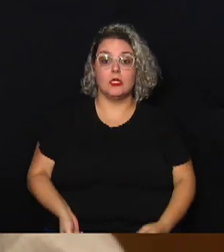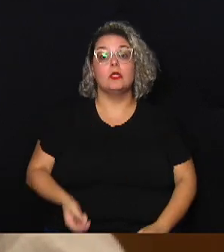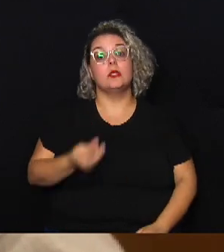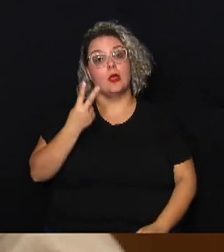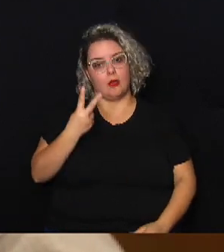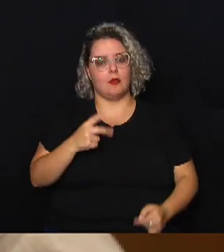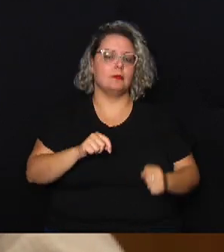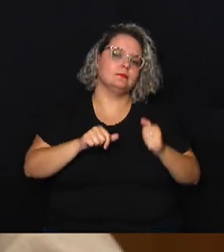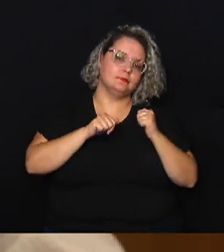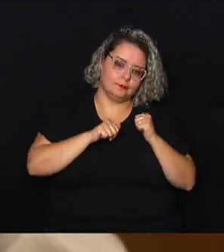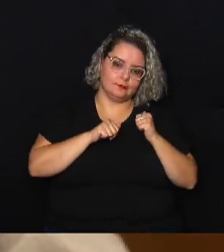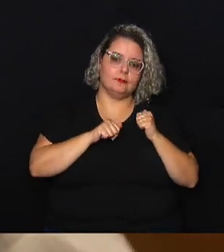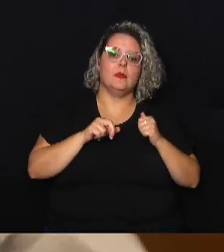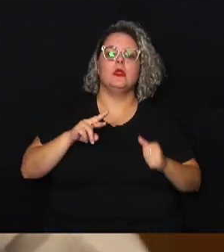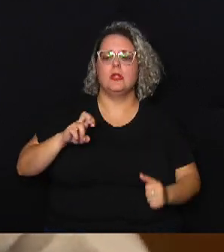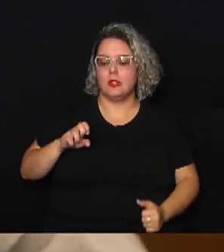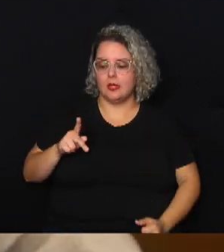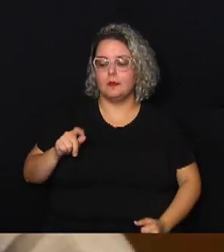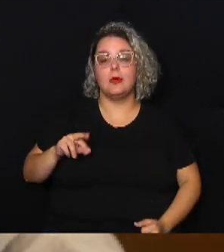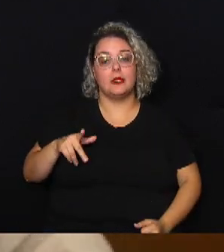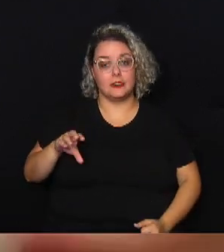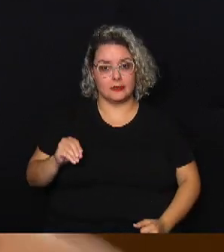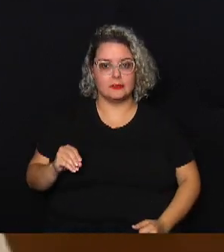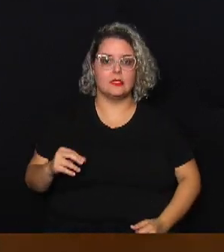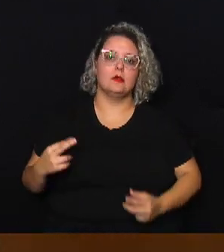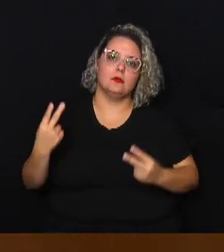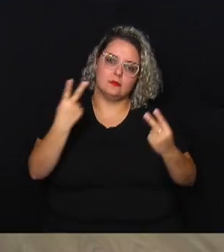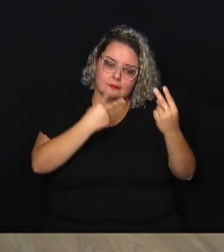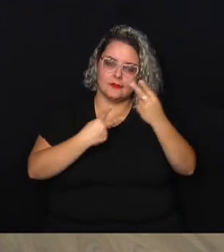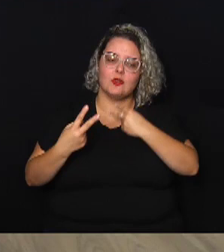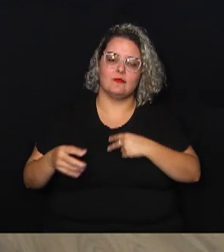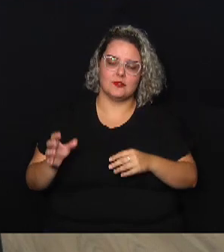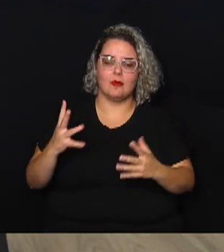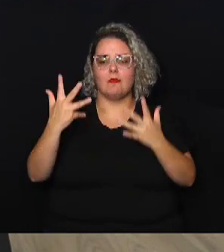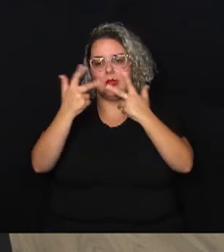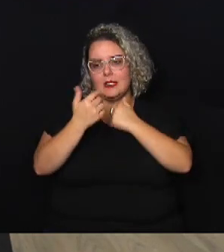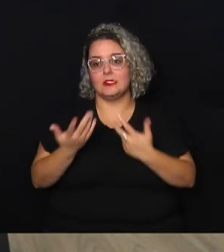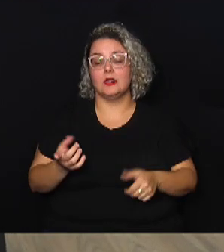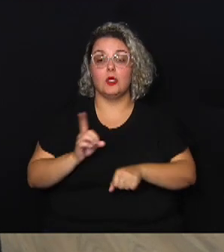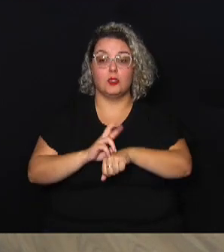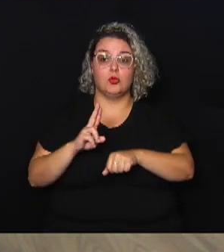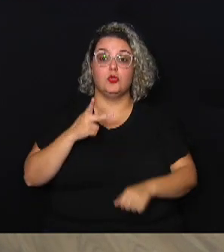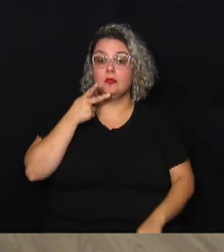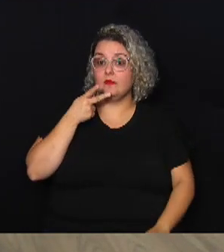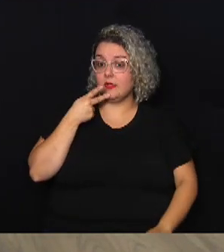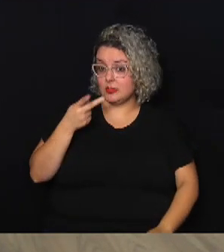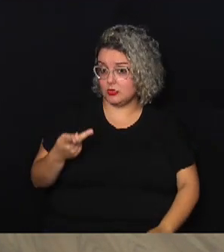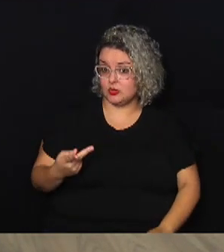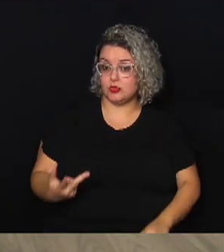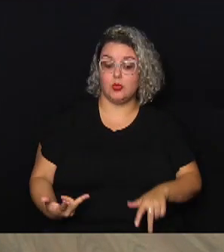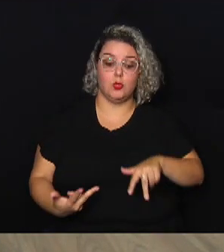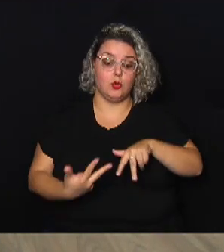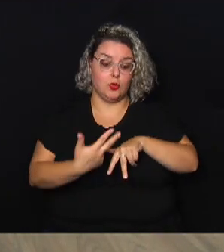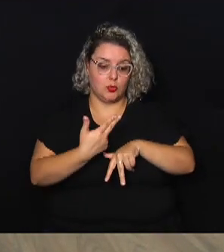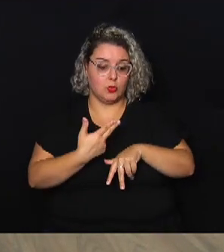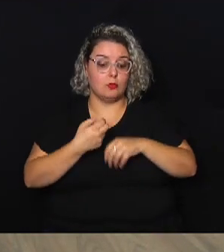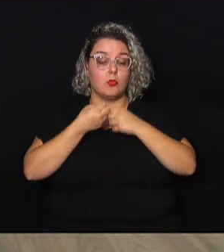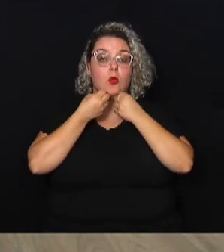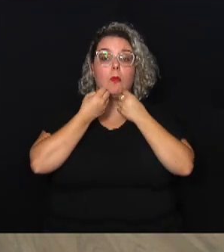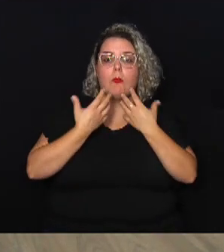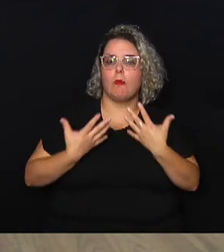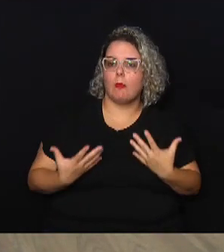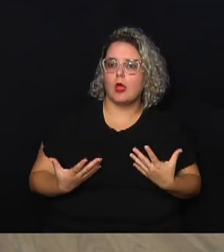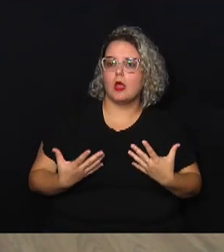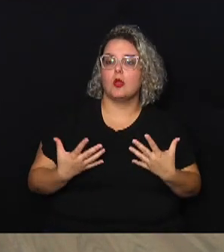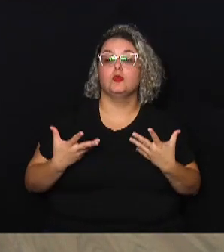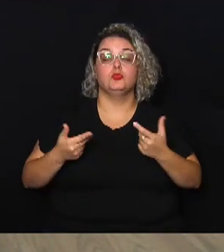benefícios, o da reparação e o estético. Doutora, a gente está falando aí de cirurgias aí que promovem o bem, que mexem com todo